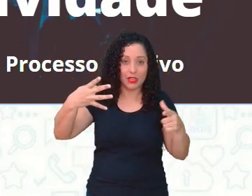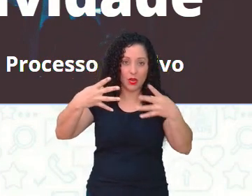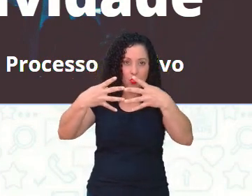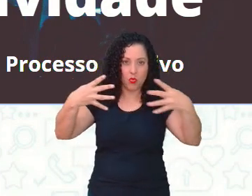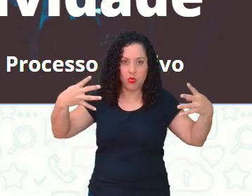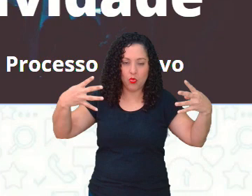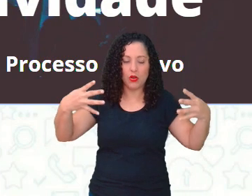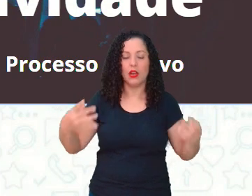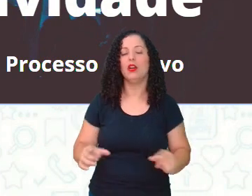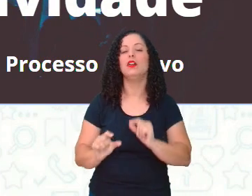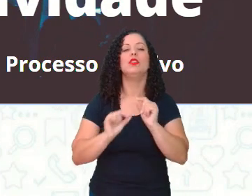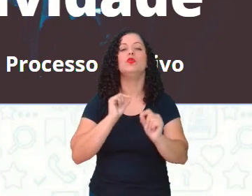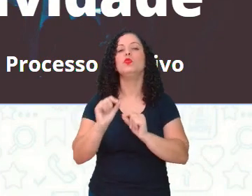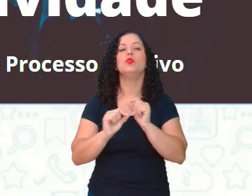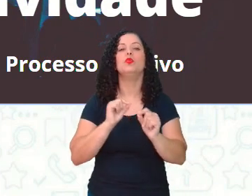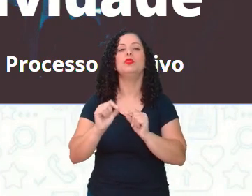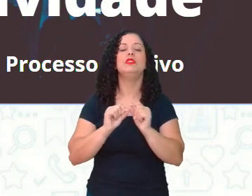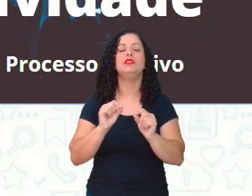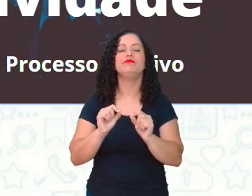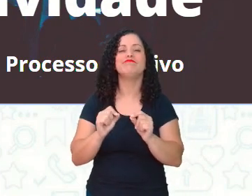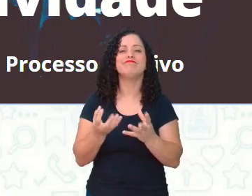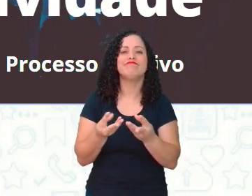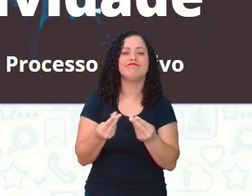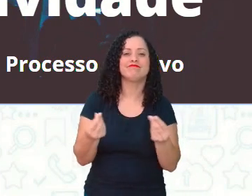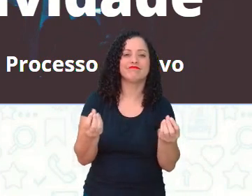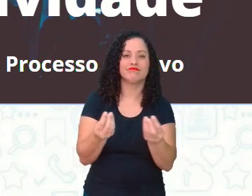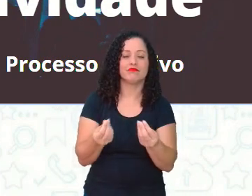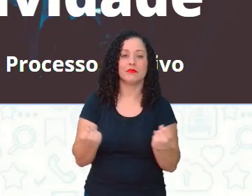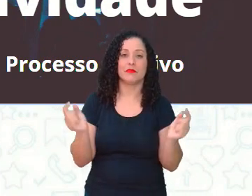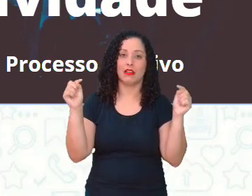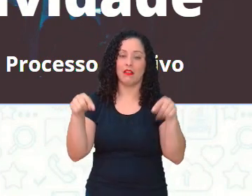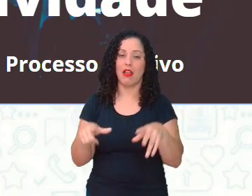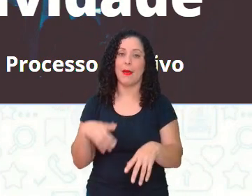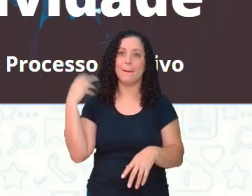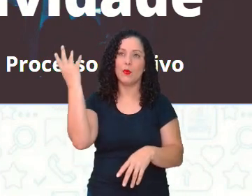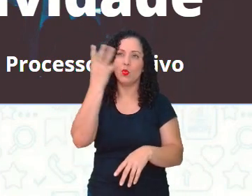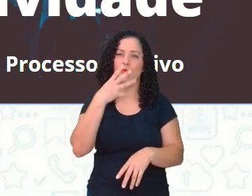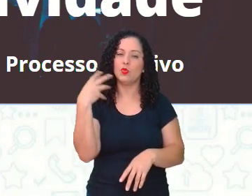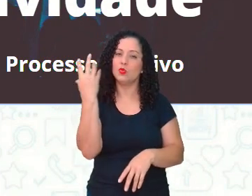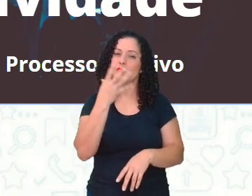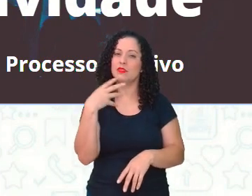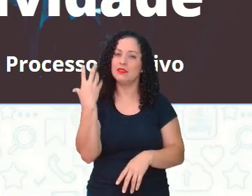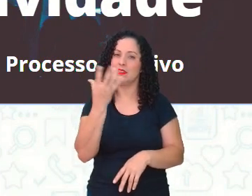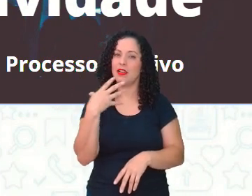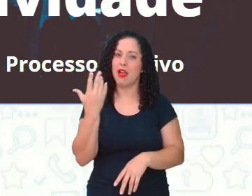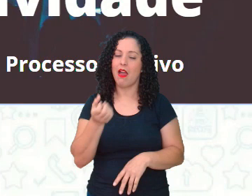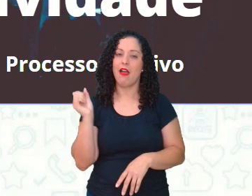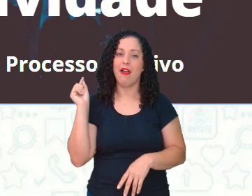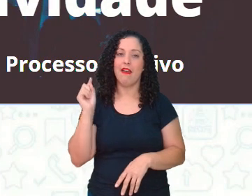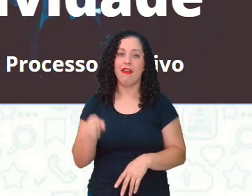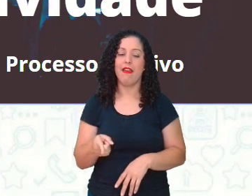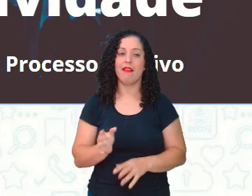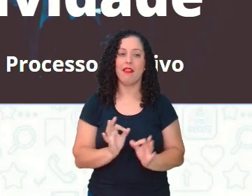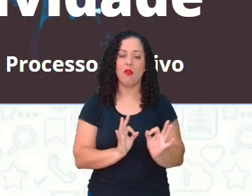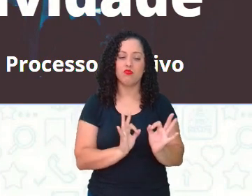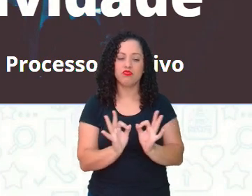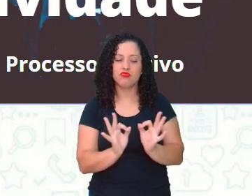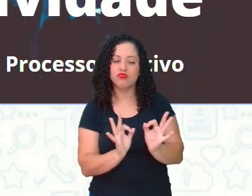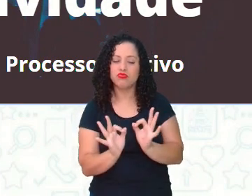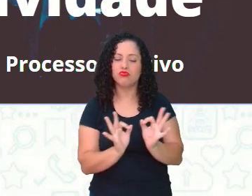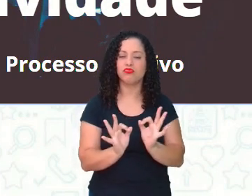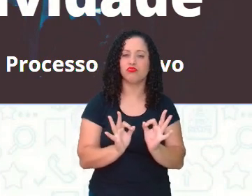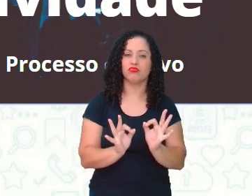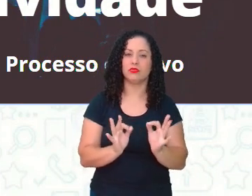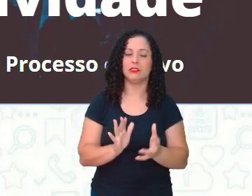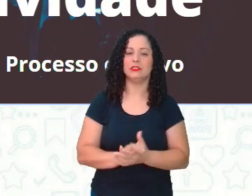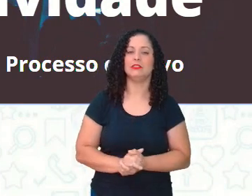cada um tocando a sua parte, bem definida numa partitura, quando é uma música mais de improviso, né? Então,